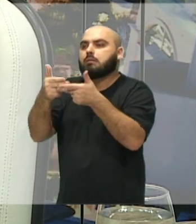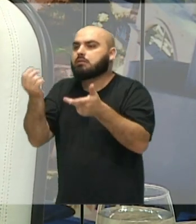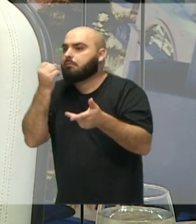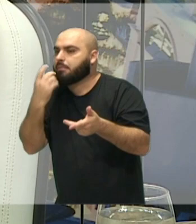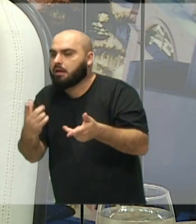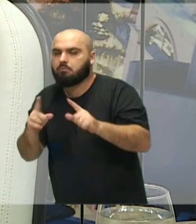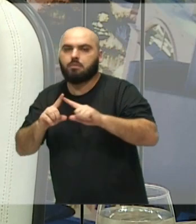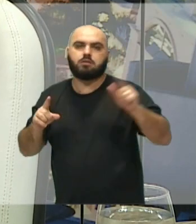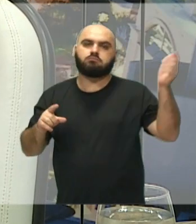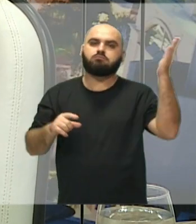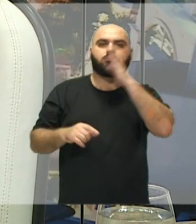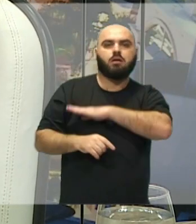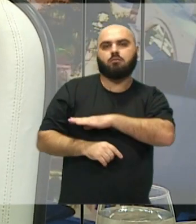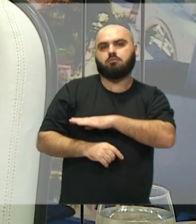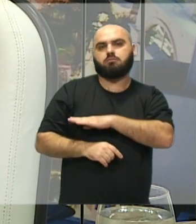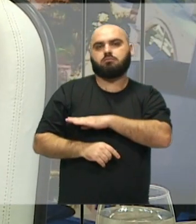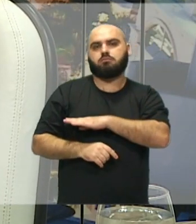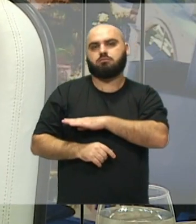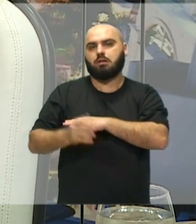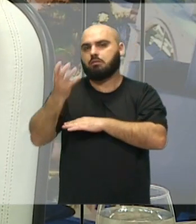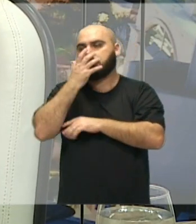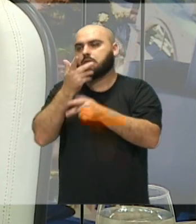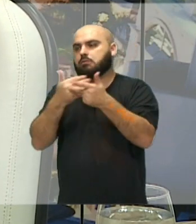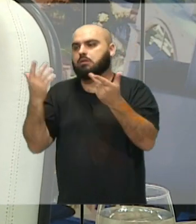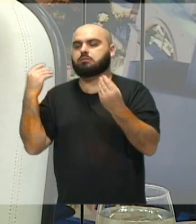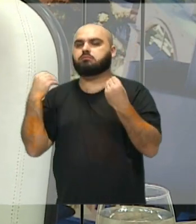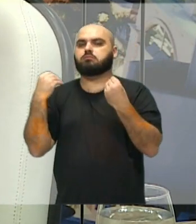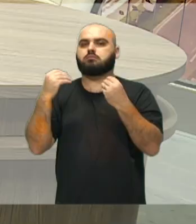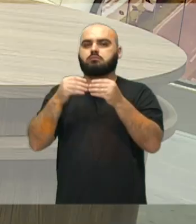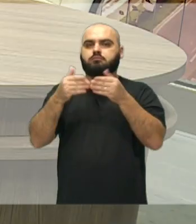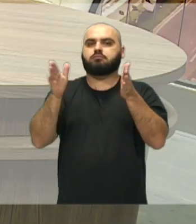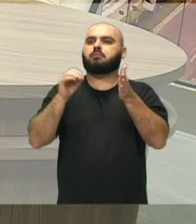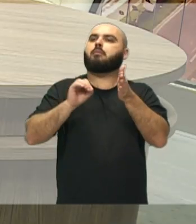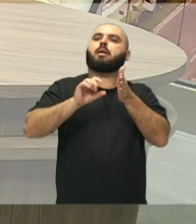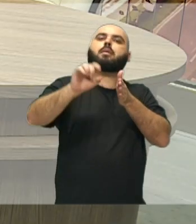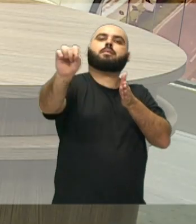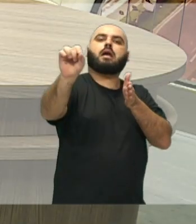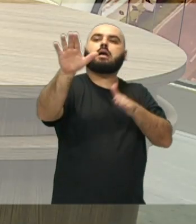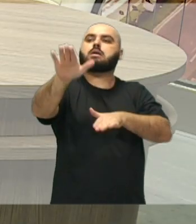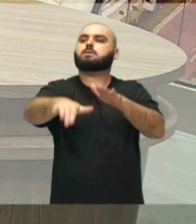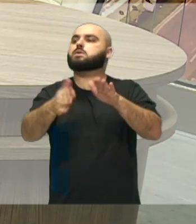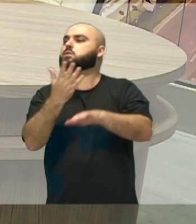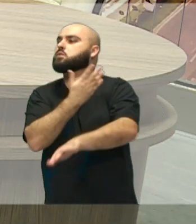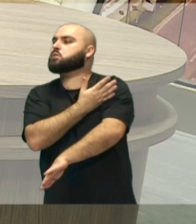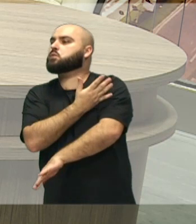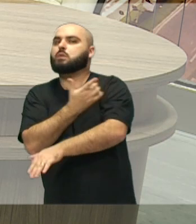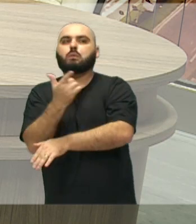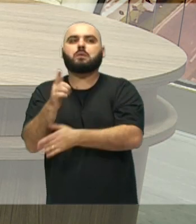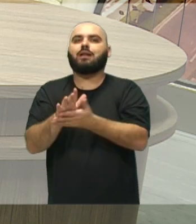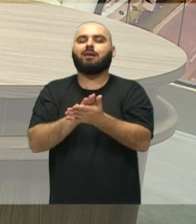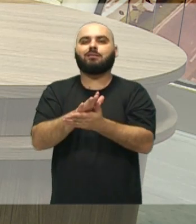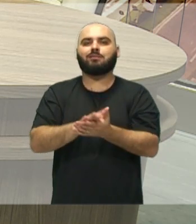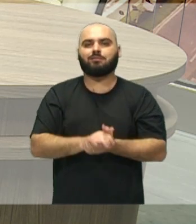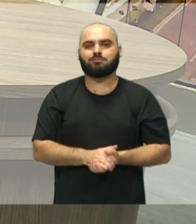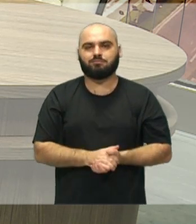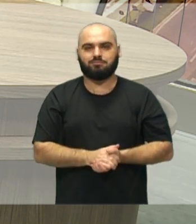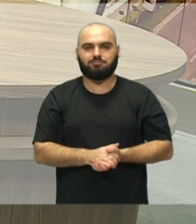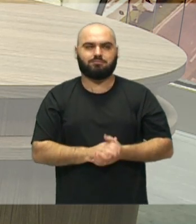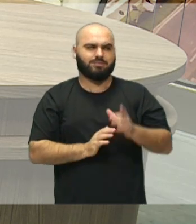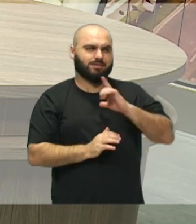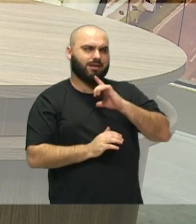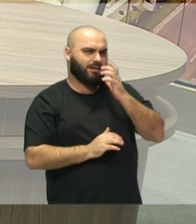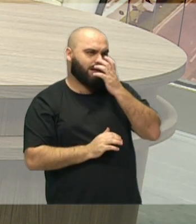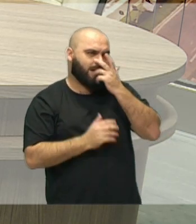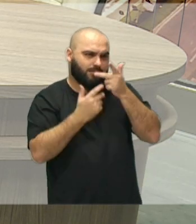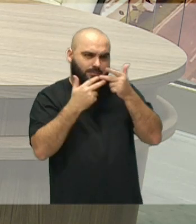mal, né? Para a natureza onde você solta, quanto para o animal. Então, talvez venha daí um pouco também desses animais que são